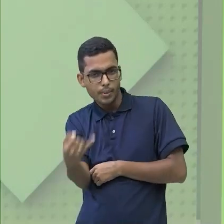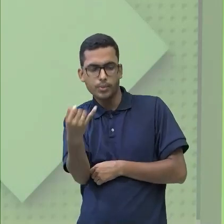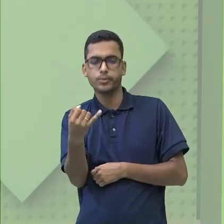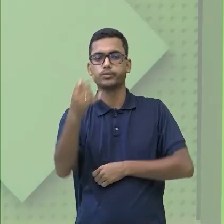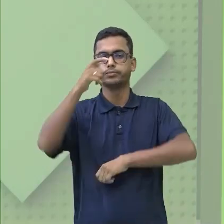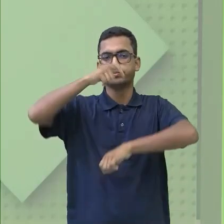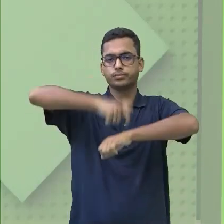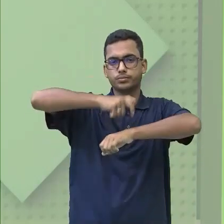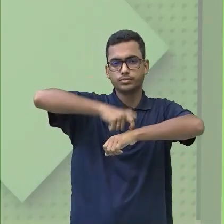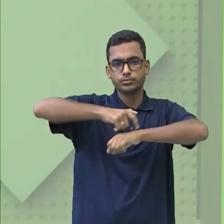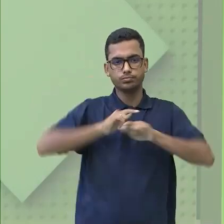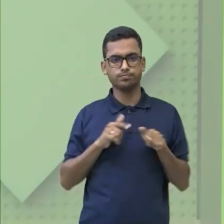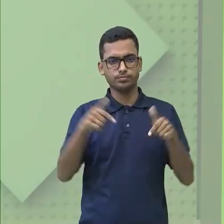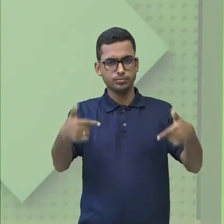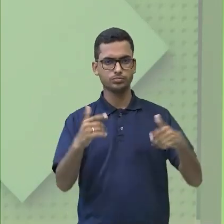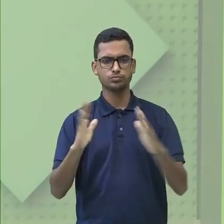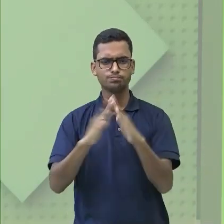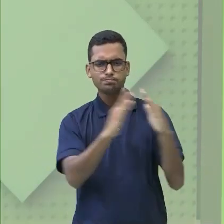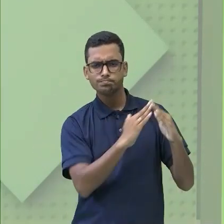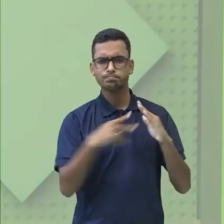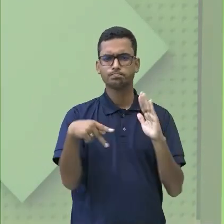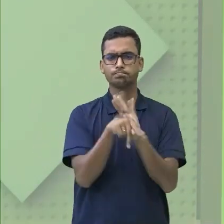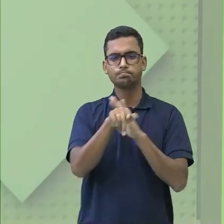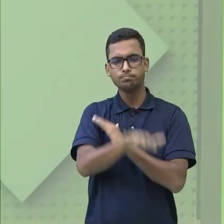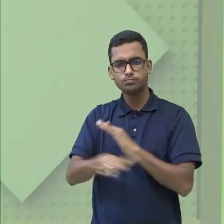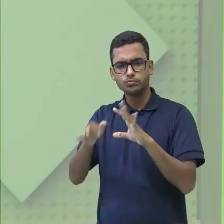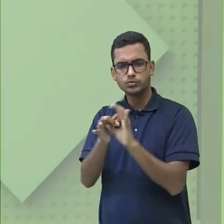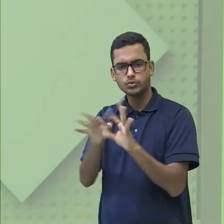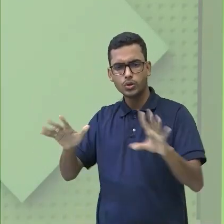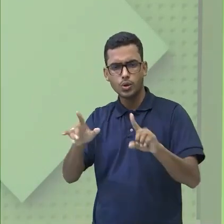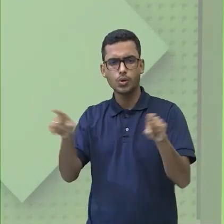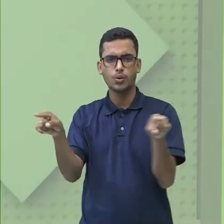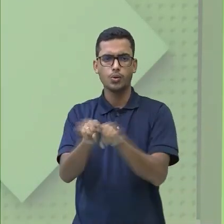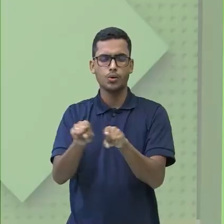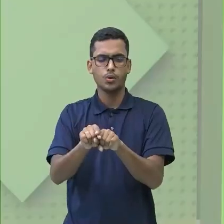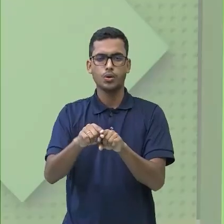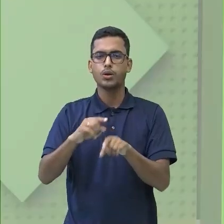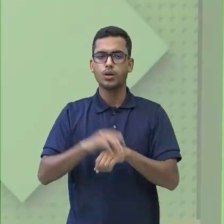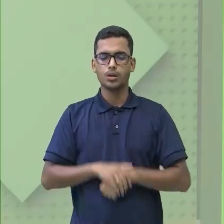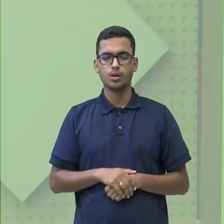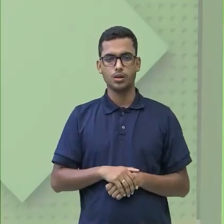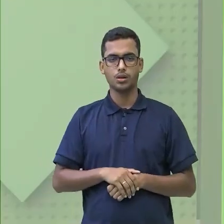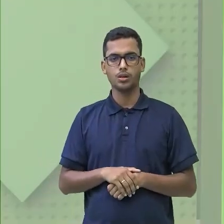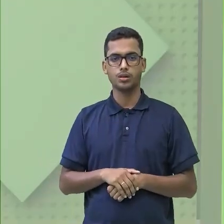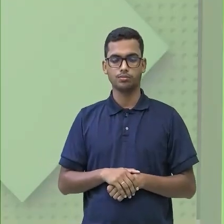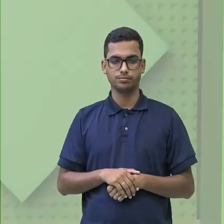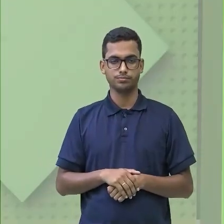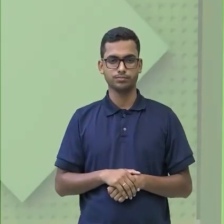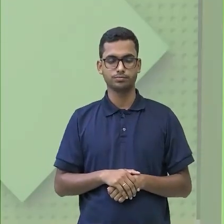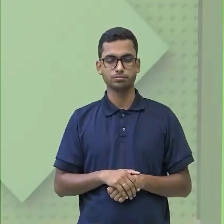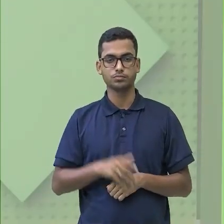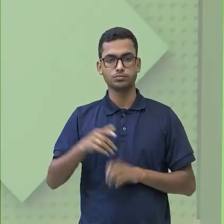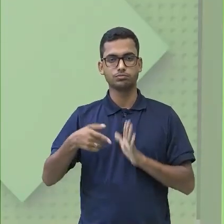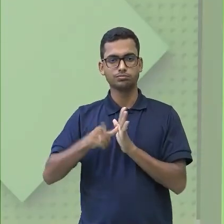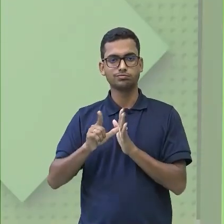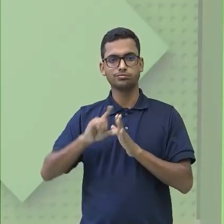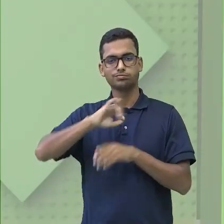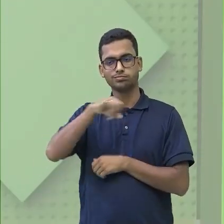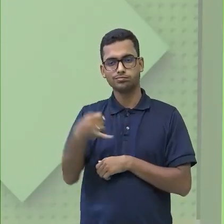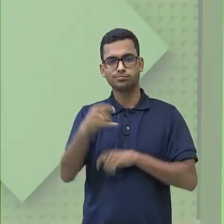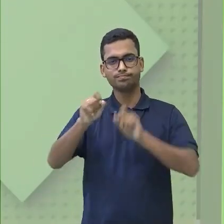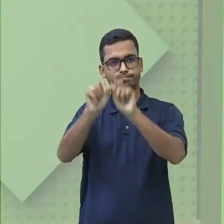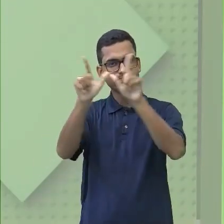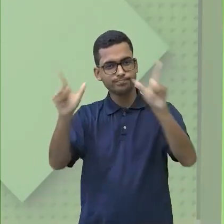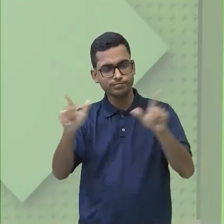algumas atividades ao ar livre, né, sem estar ainda à noite. Isso também vai contribuir para que as